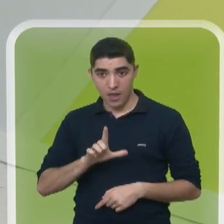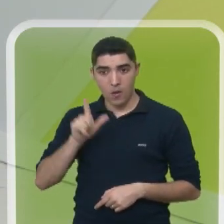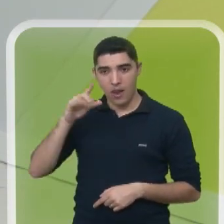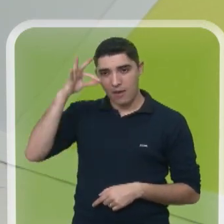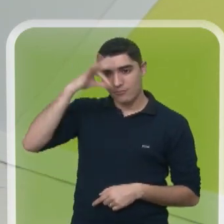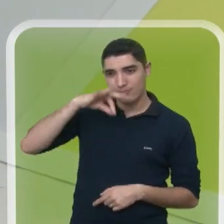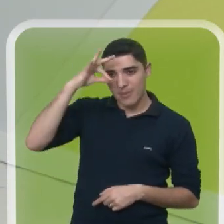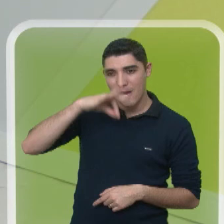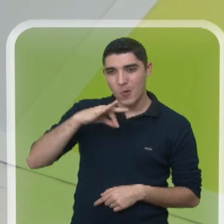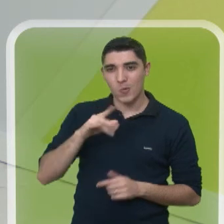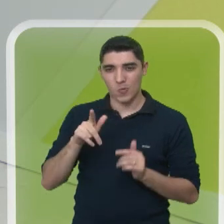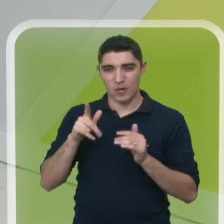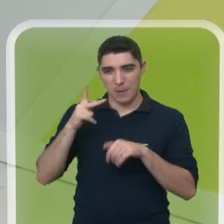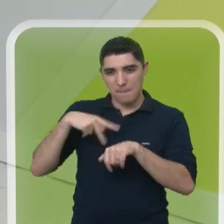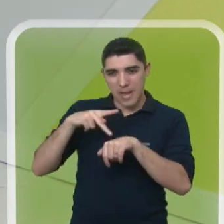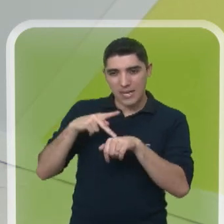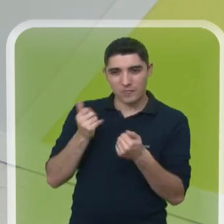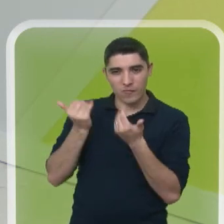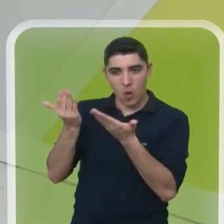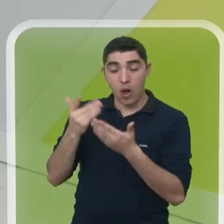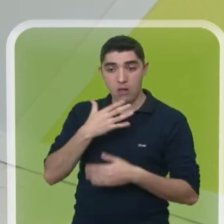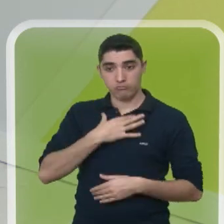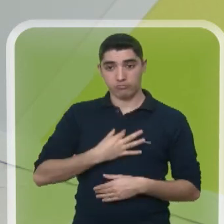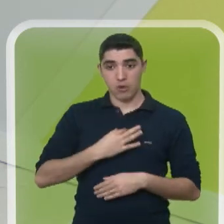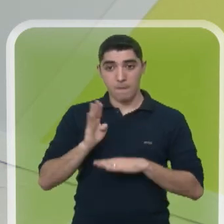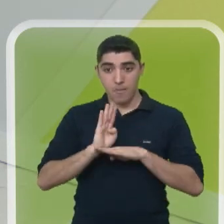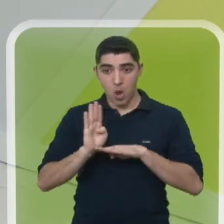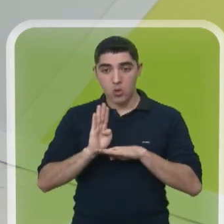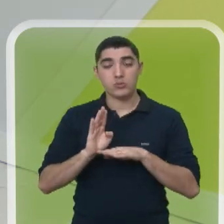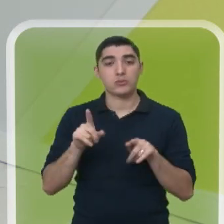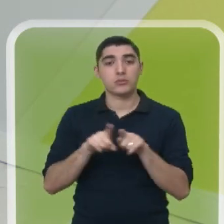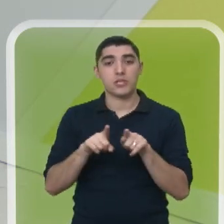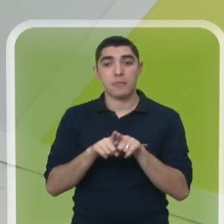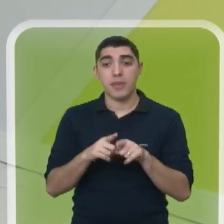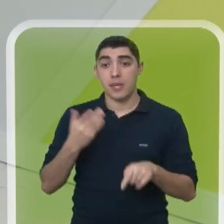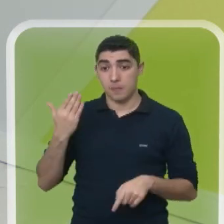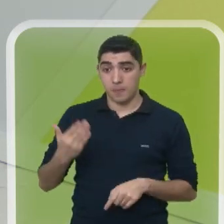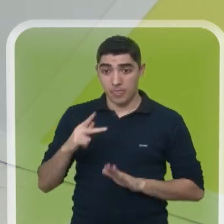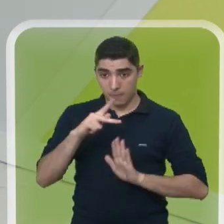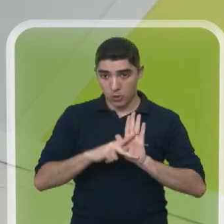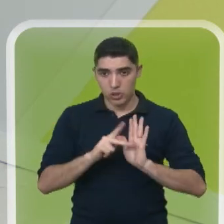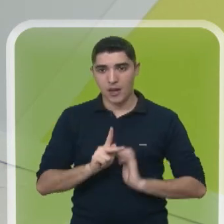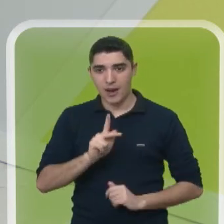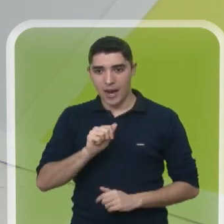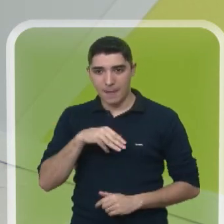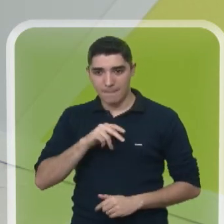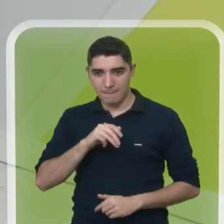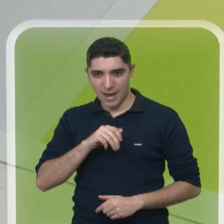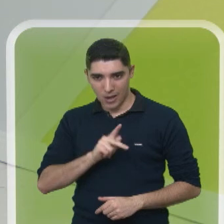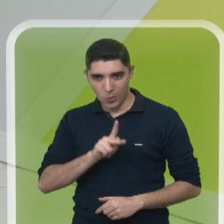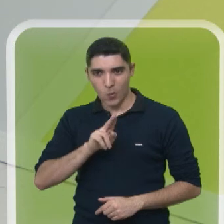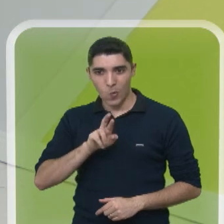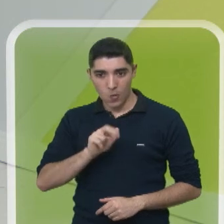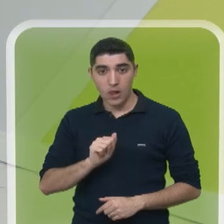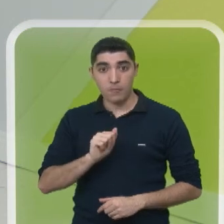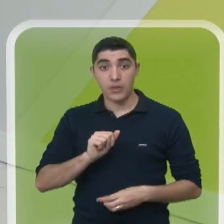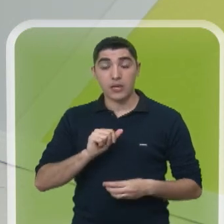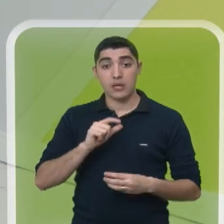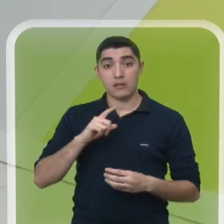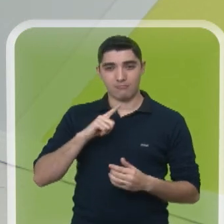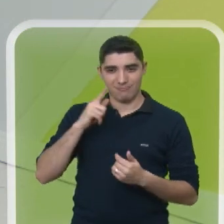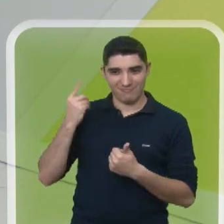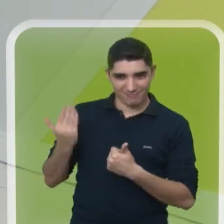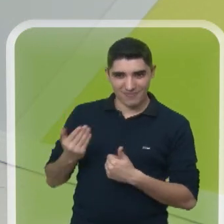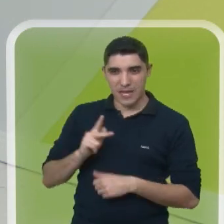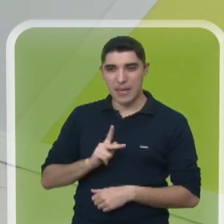Peru. Ele conquistou a medalha de bronze. E para fechar as boas novas aí do projeto Kamakura, 3 atletas, está vindo ainda aí o